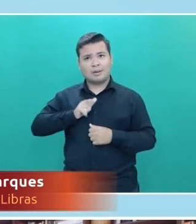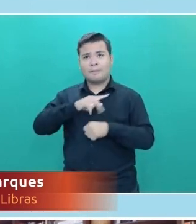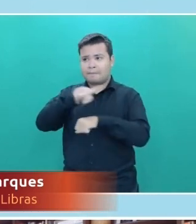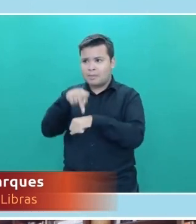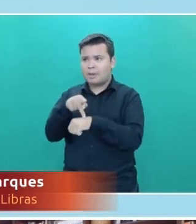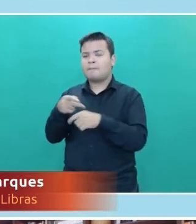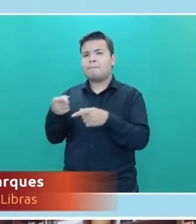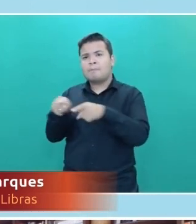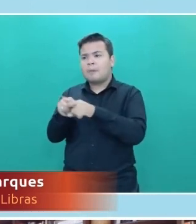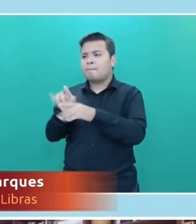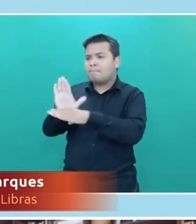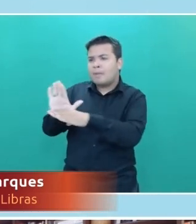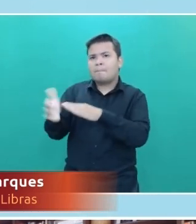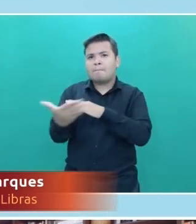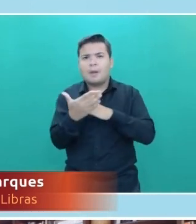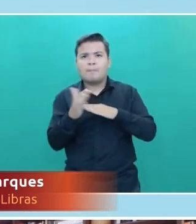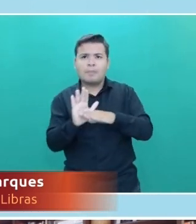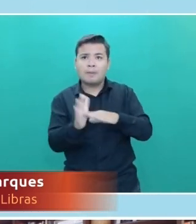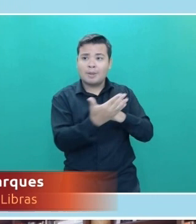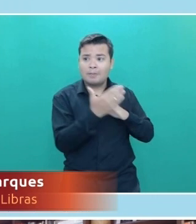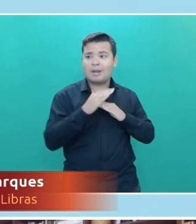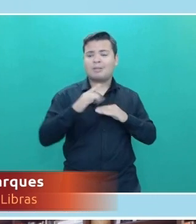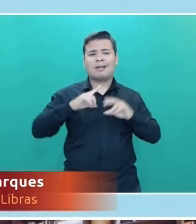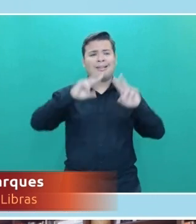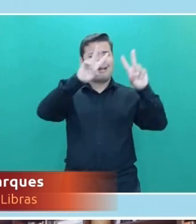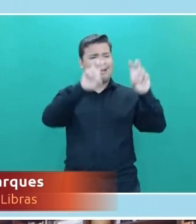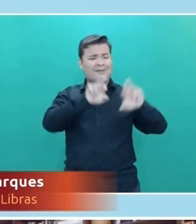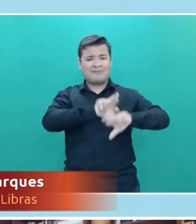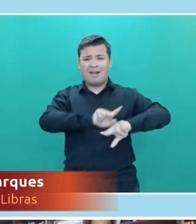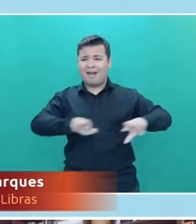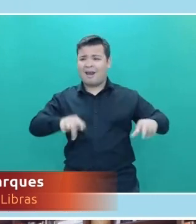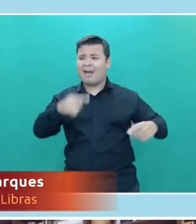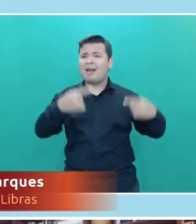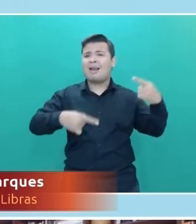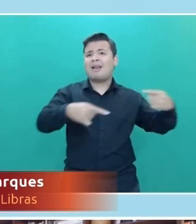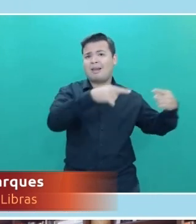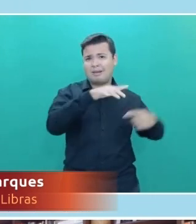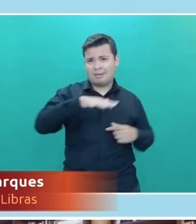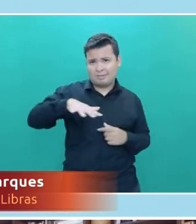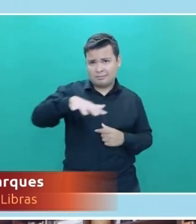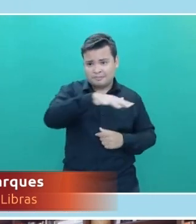discutem temáticas bastante variadas, quase como um